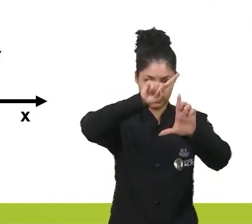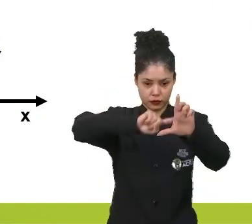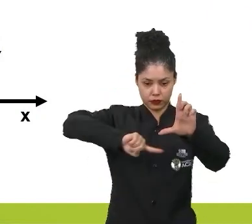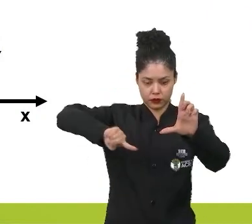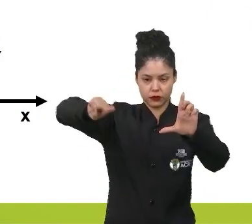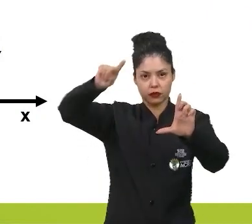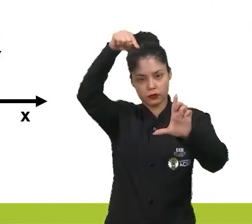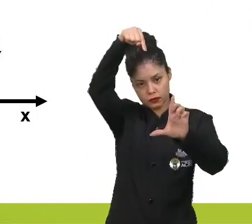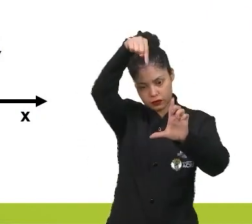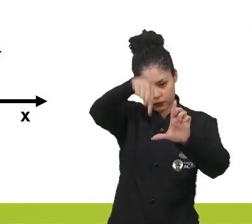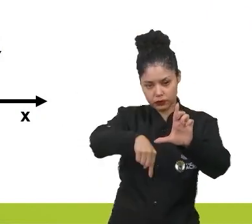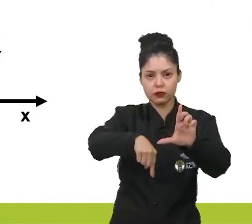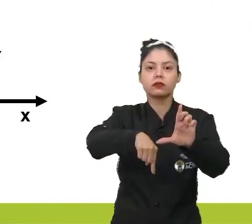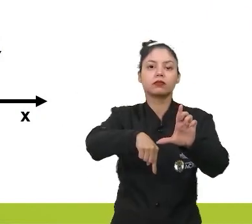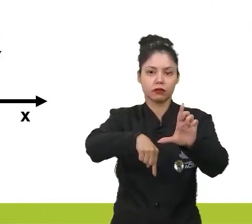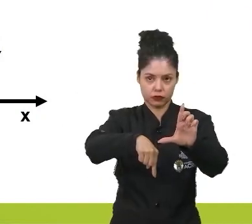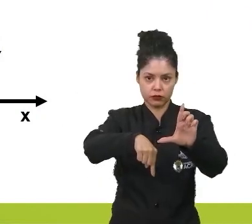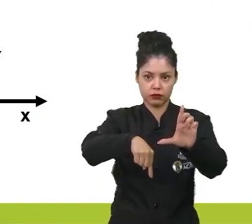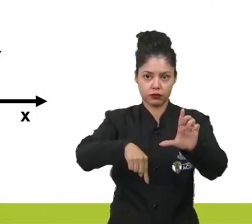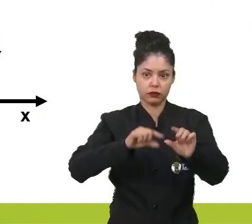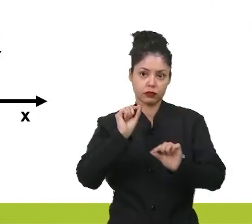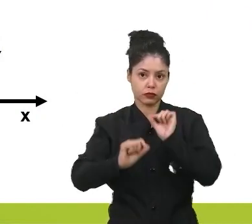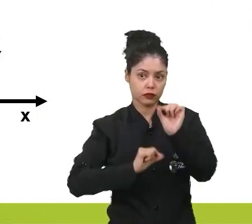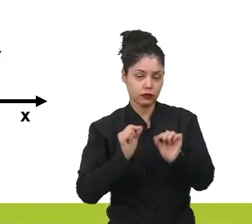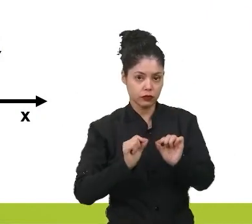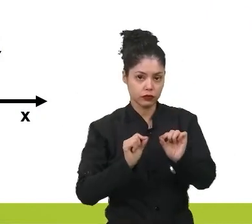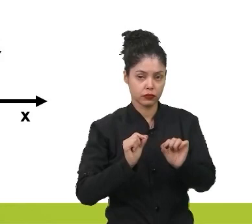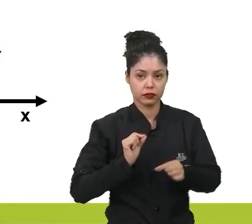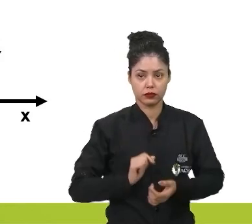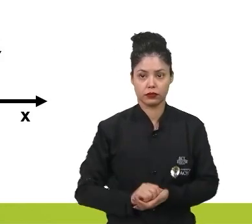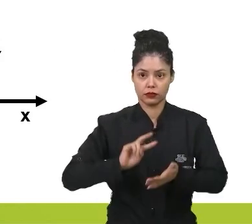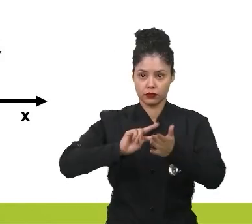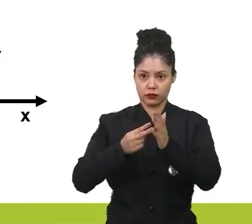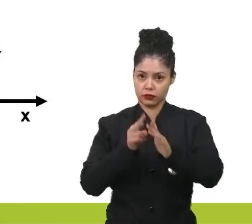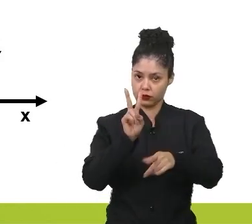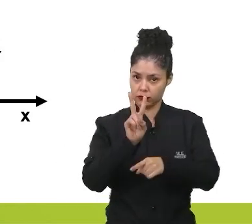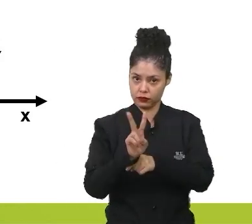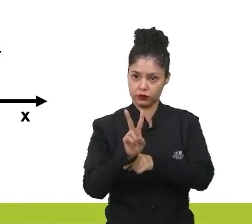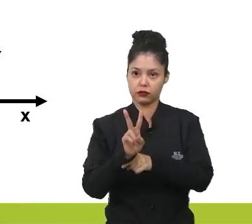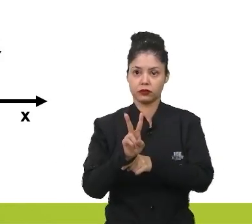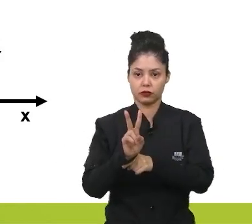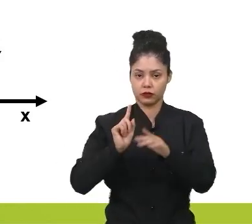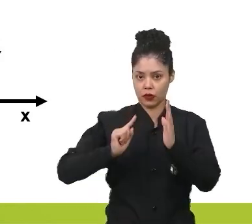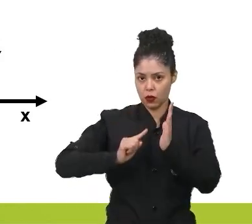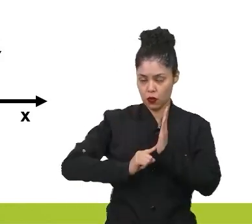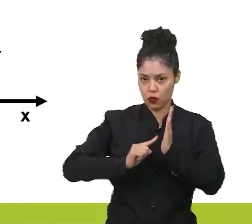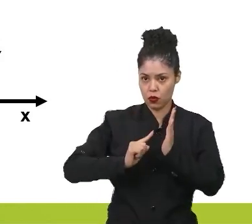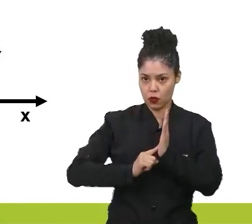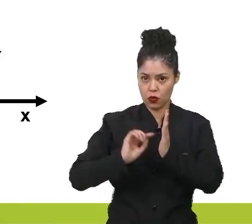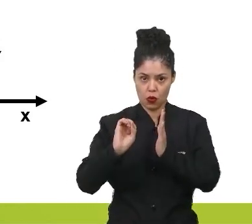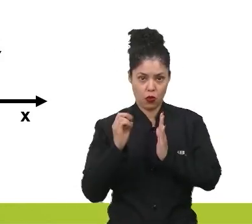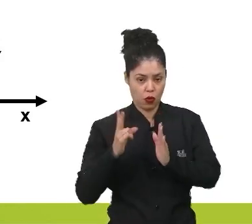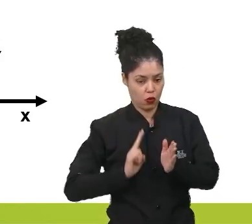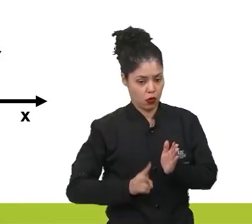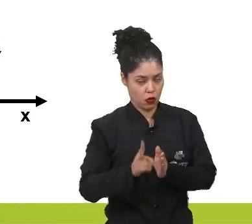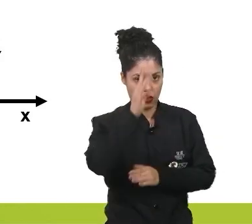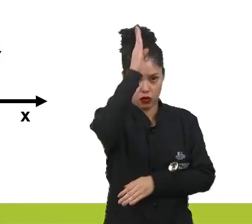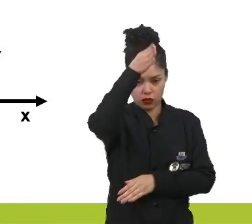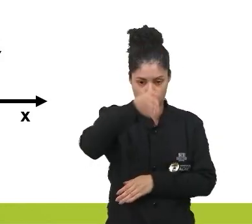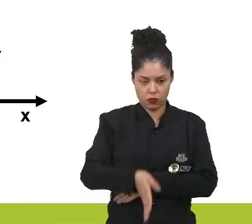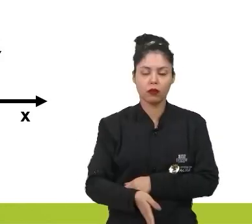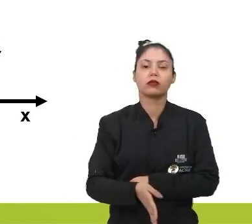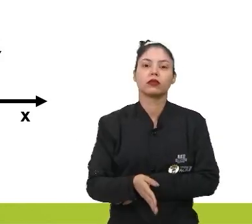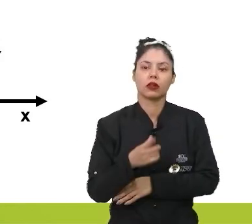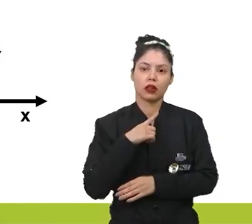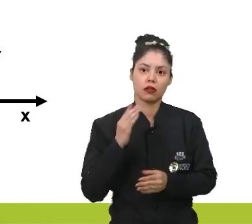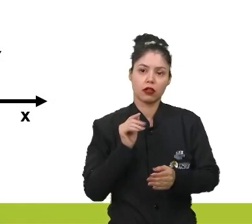o vértice da parábola. Professor, o que é o vértice da parábola? O vértice da parábola é o ponto ou o segmento de reta aqui, ó,